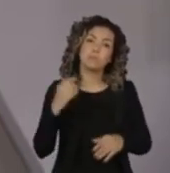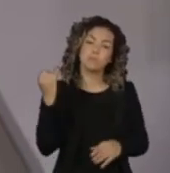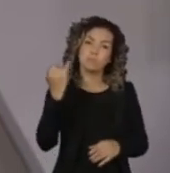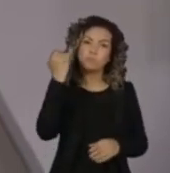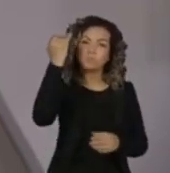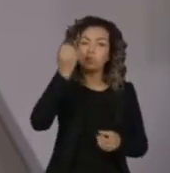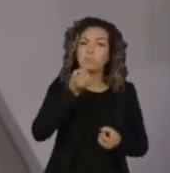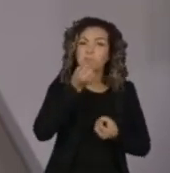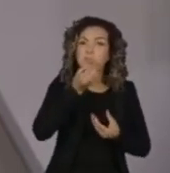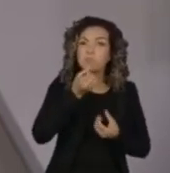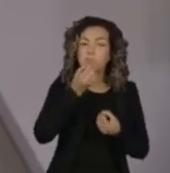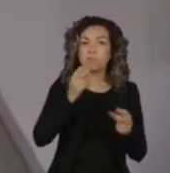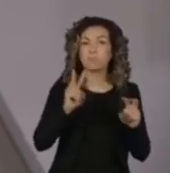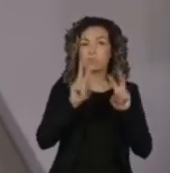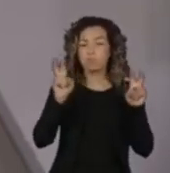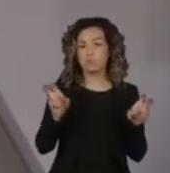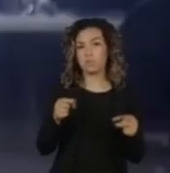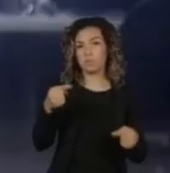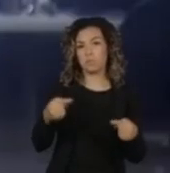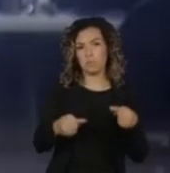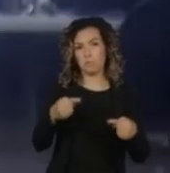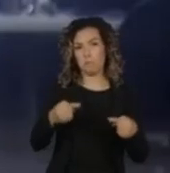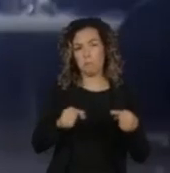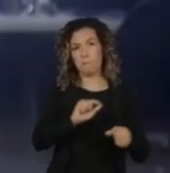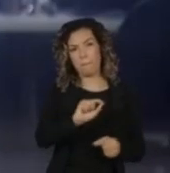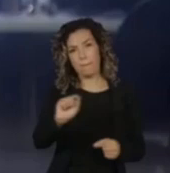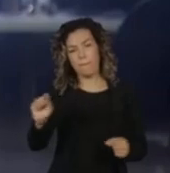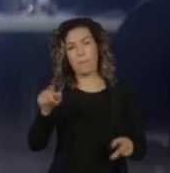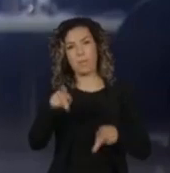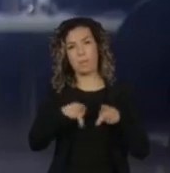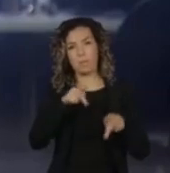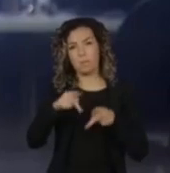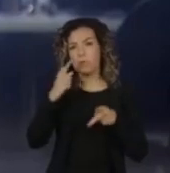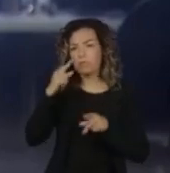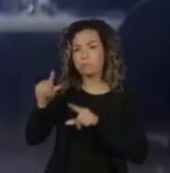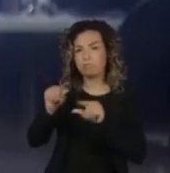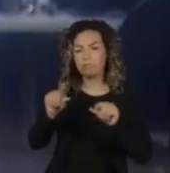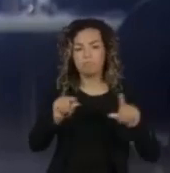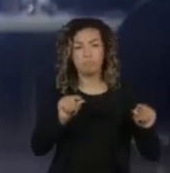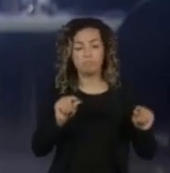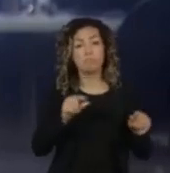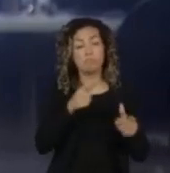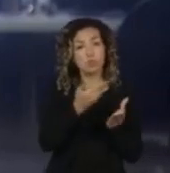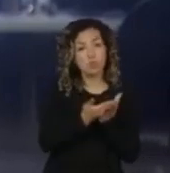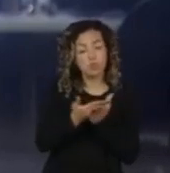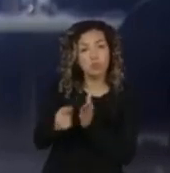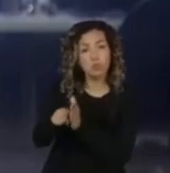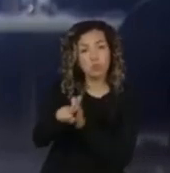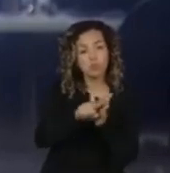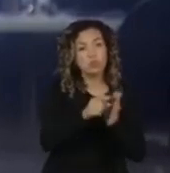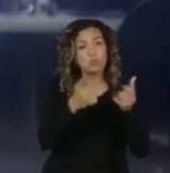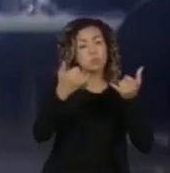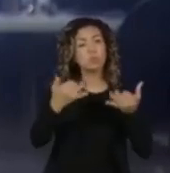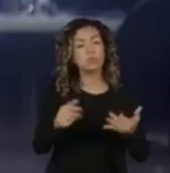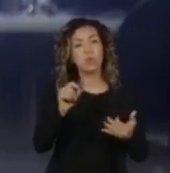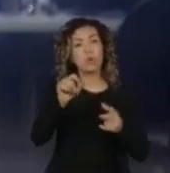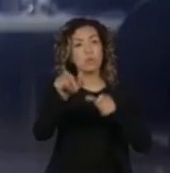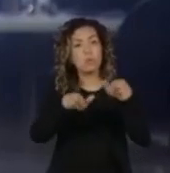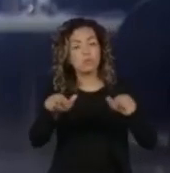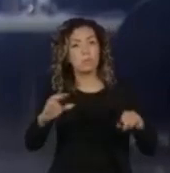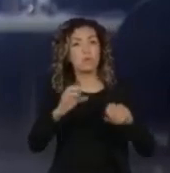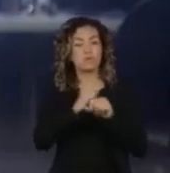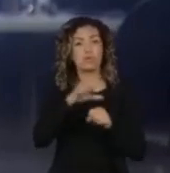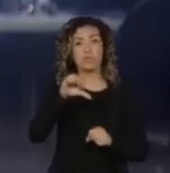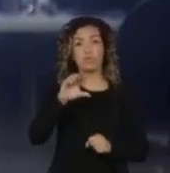informação sobre política para os eleitores. Um estudo revela que 90% da população considera as redes fundamentais